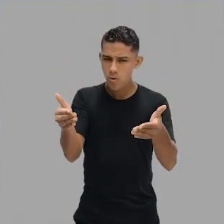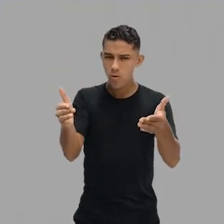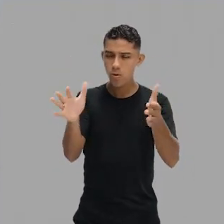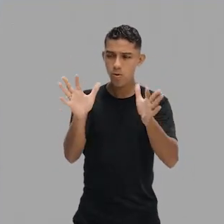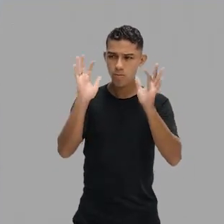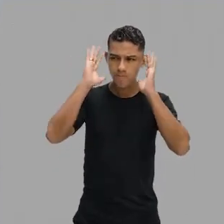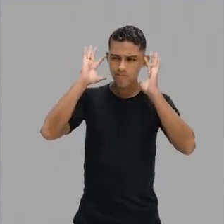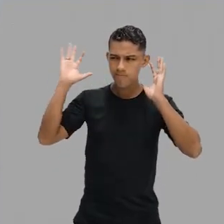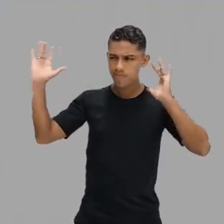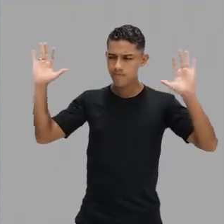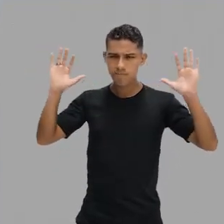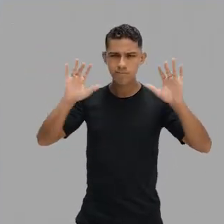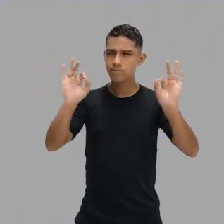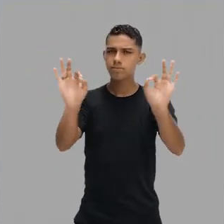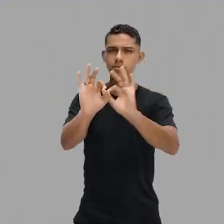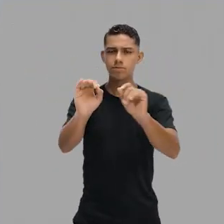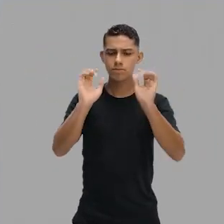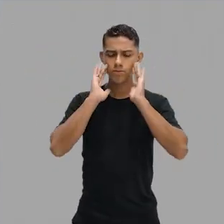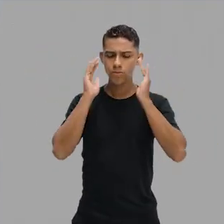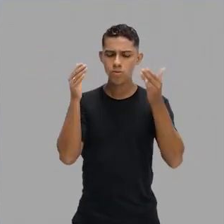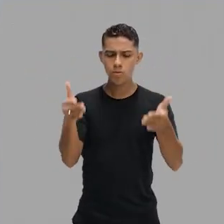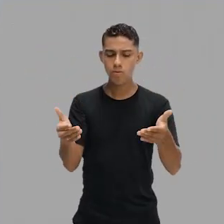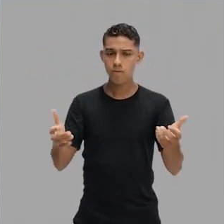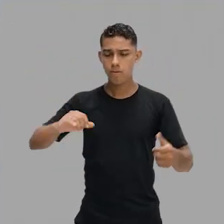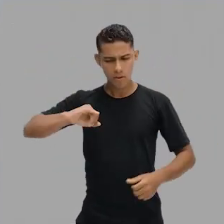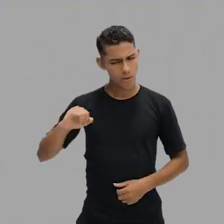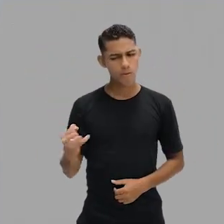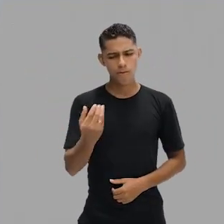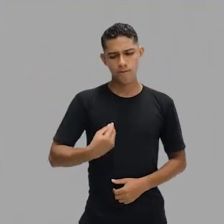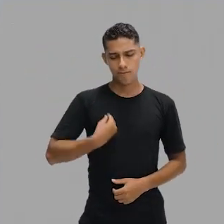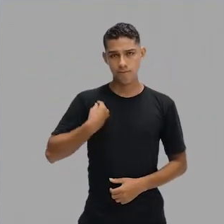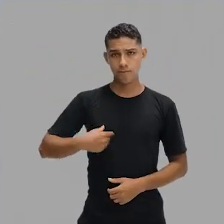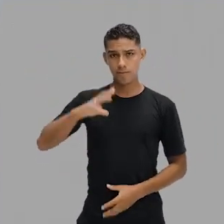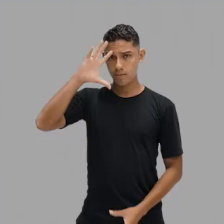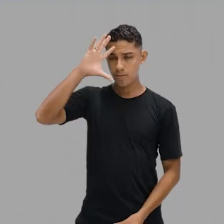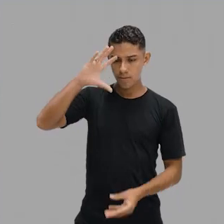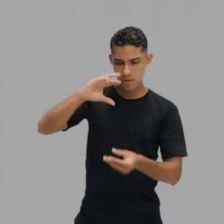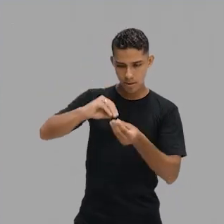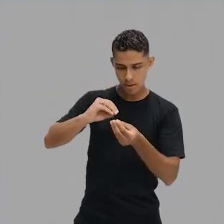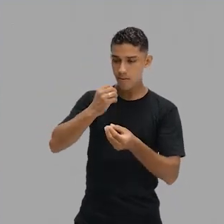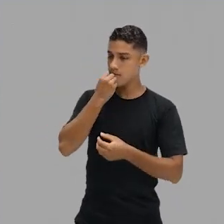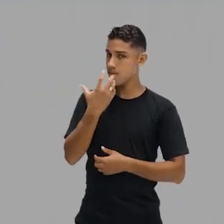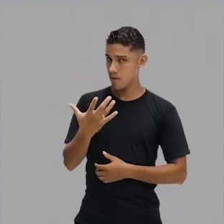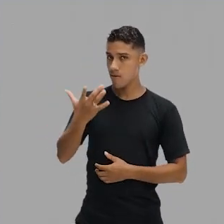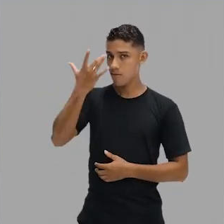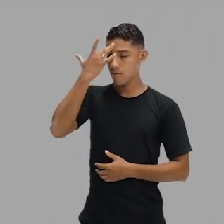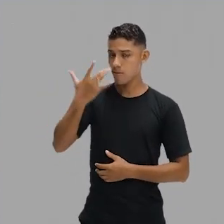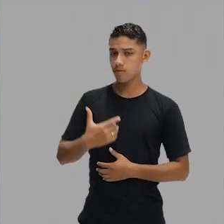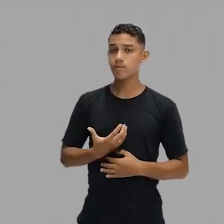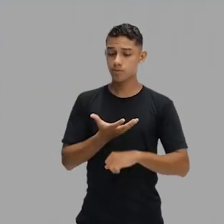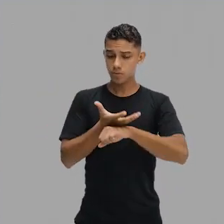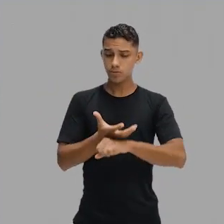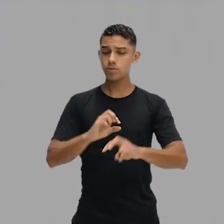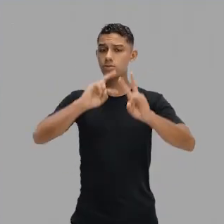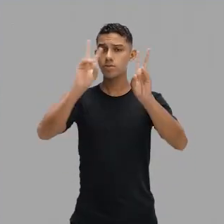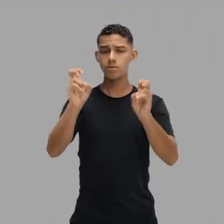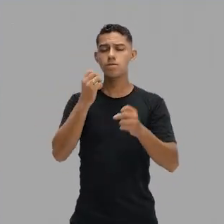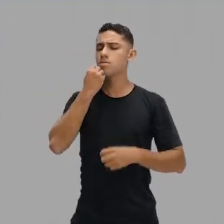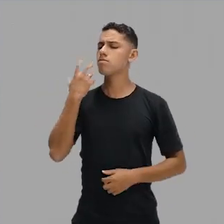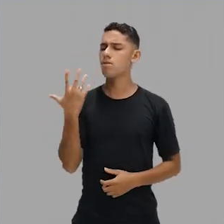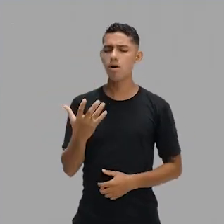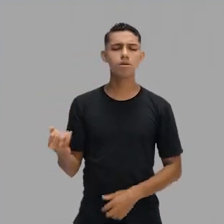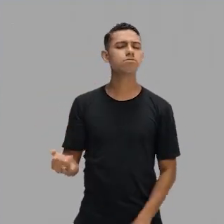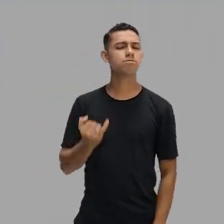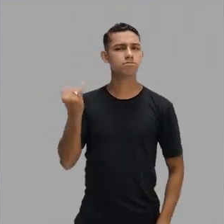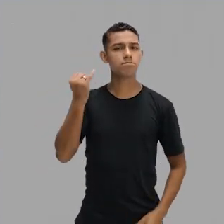mais adequado, para a gente ter um aproveitamento, tá, desta grande aula. Eu te convido a participar agora